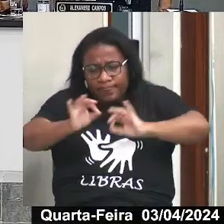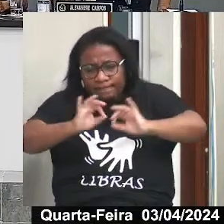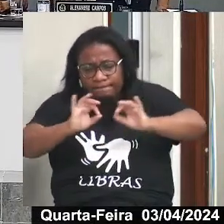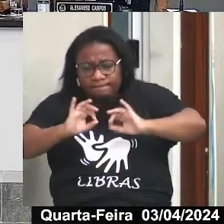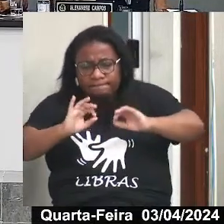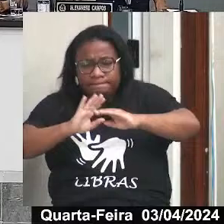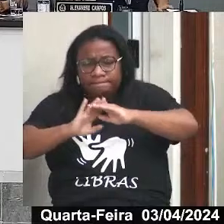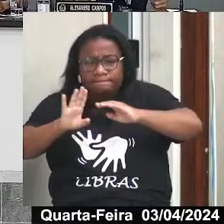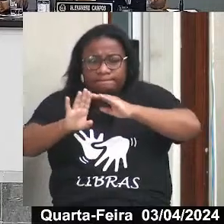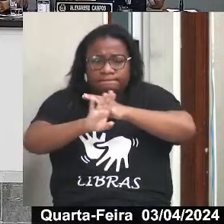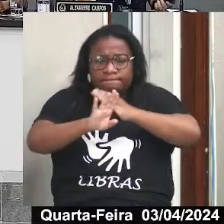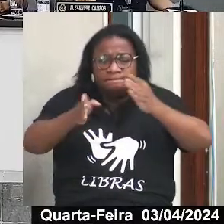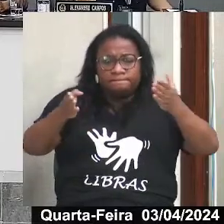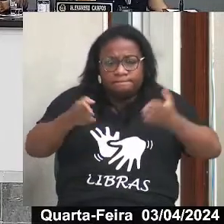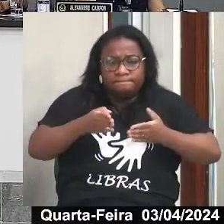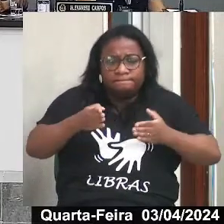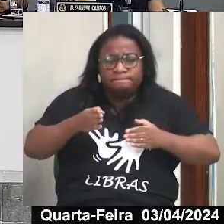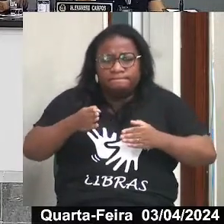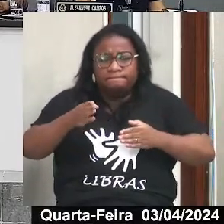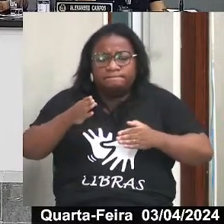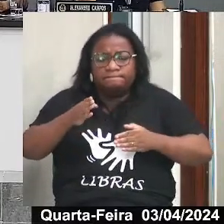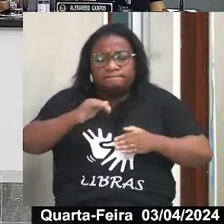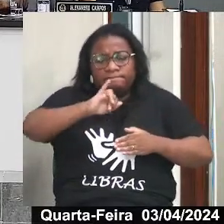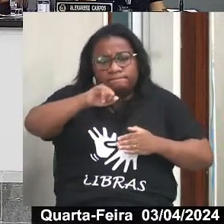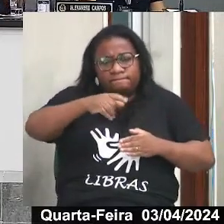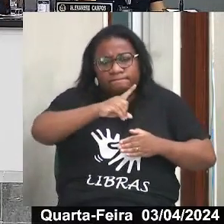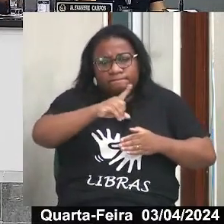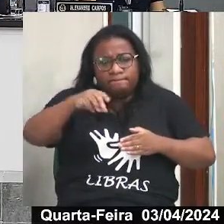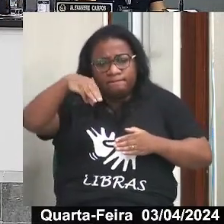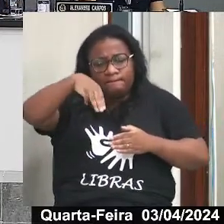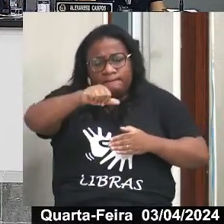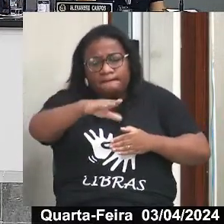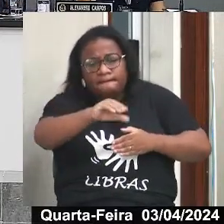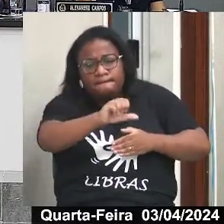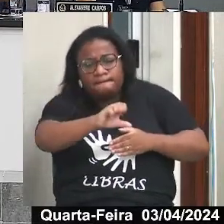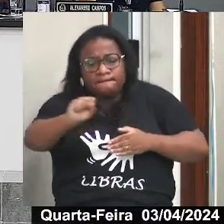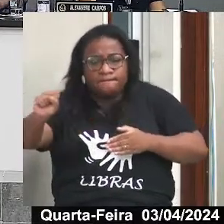pavimentação asfáltica na rua Dona Amélia, no bairro Jardim Mais.